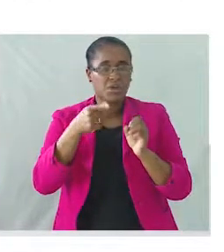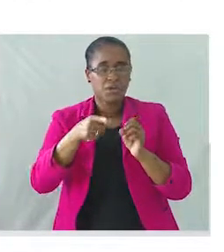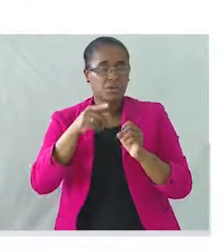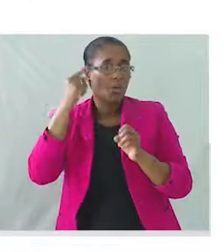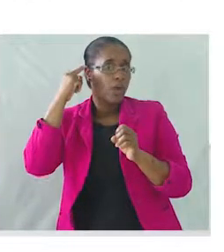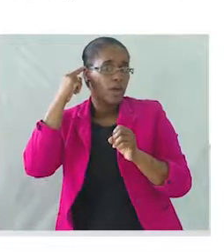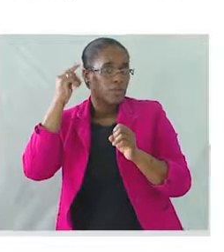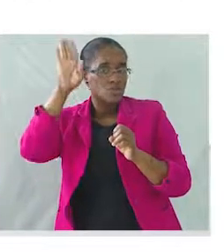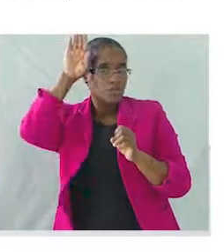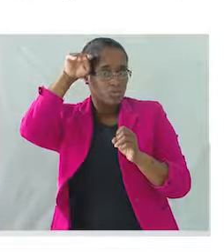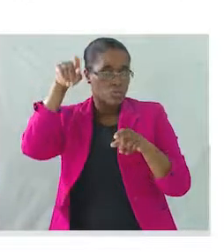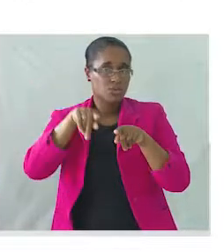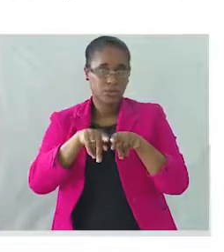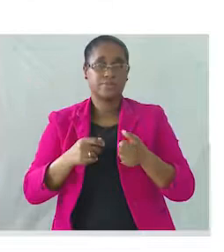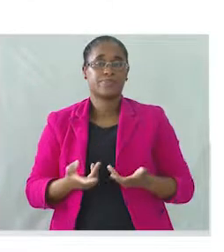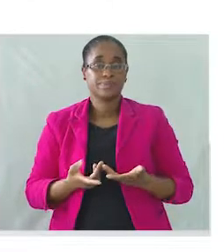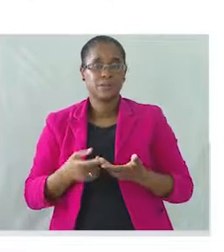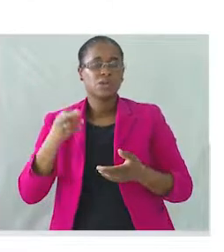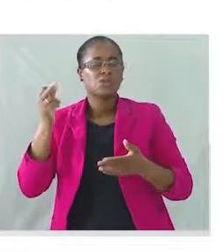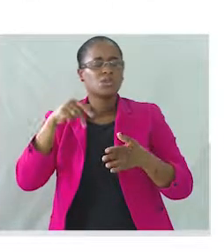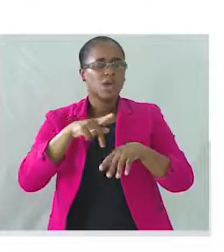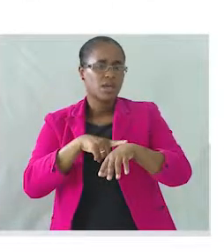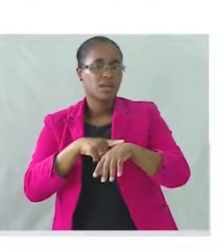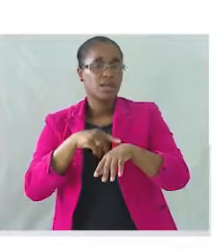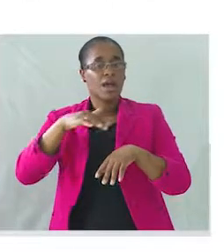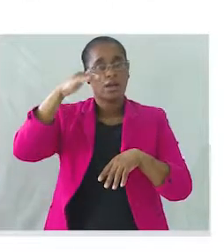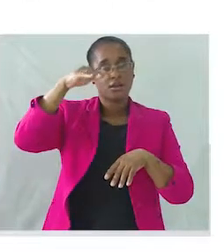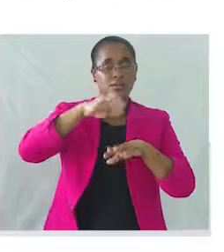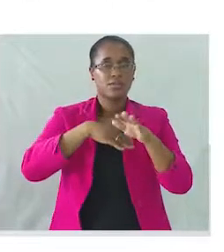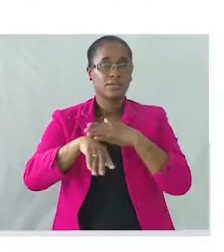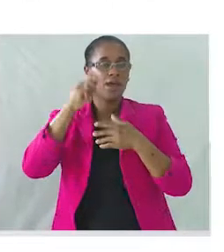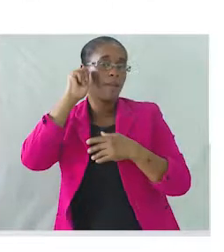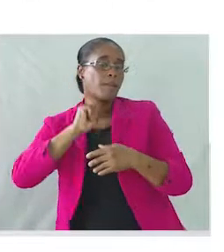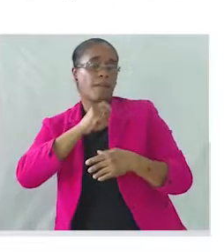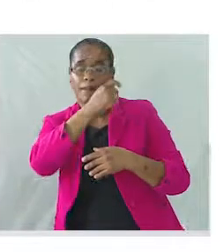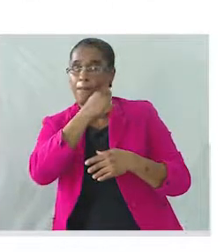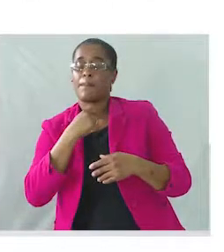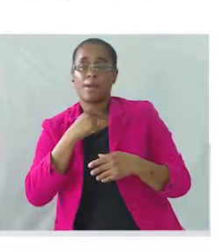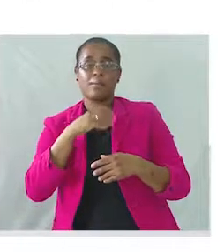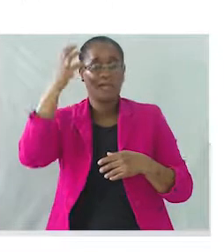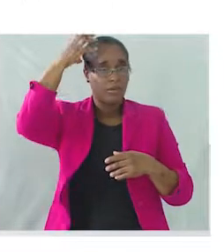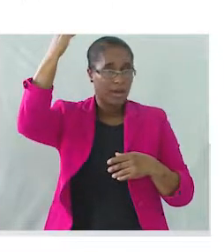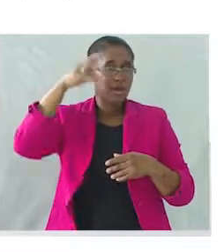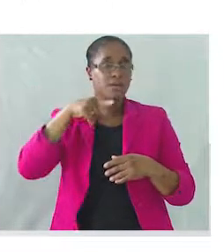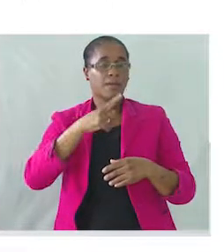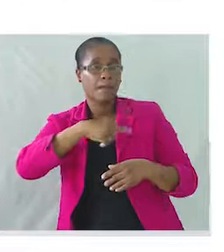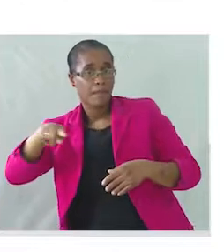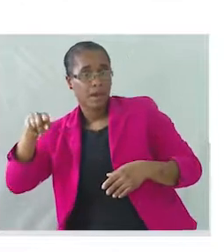de burro. Ao chegar a idade de fazer a barba, o rei mandou chamar o seu barbeiro e